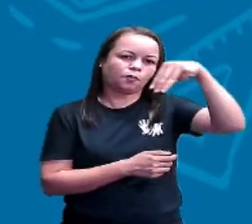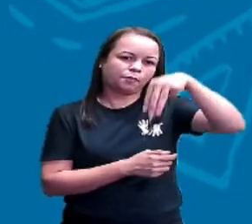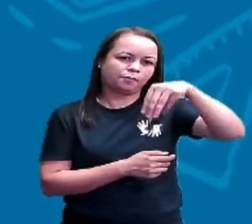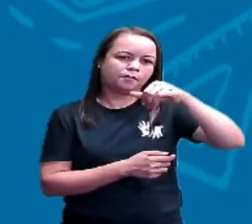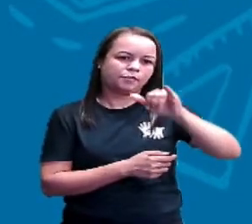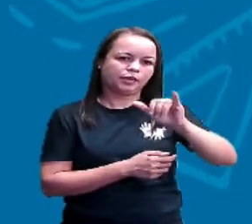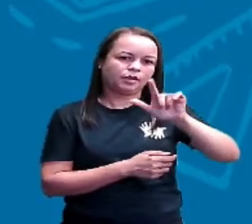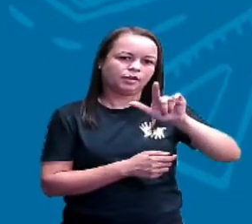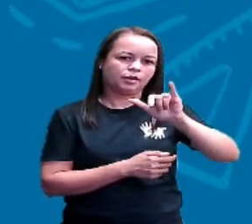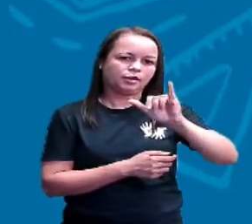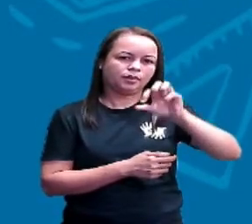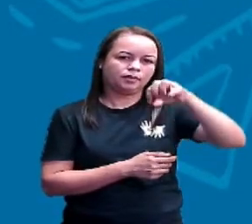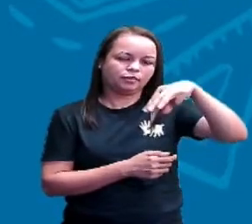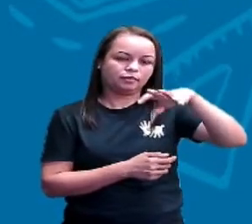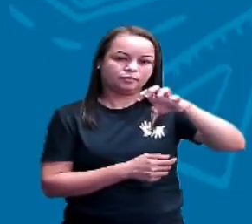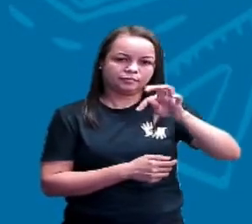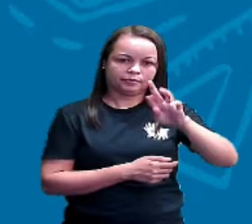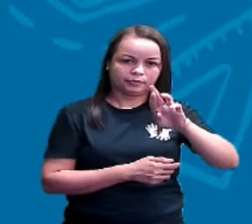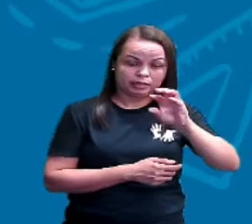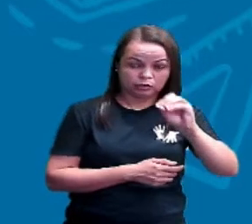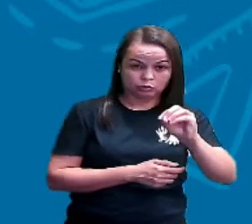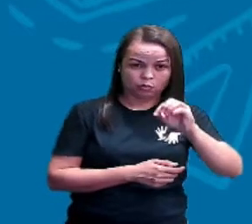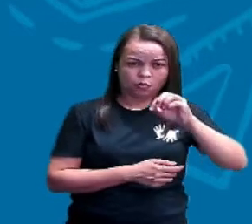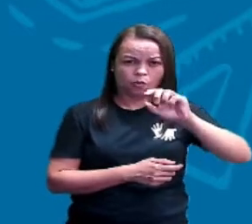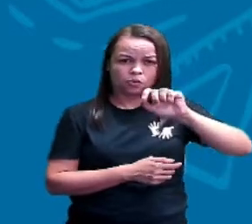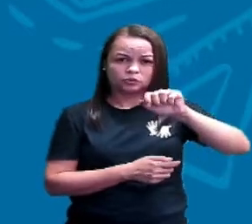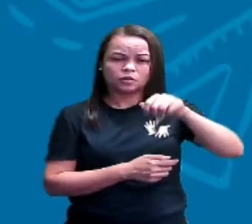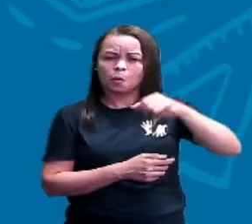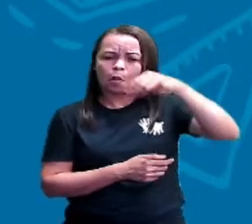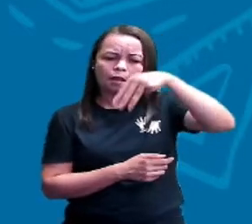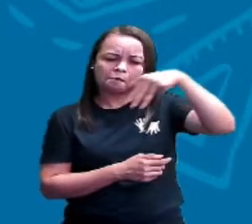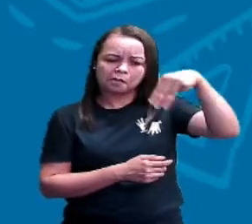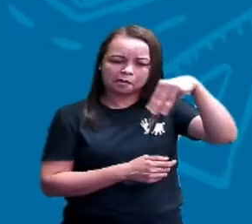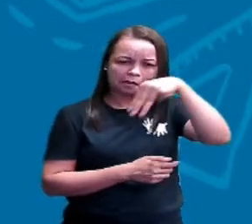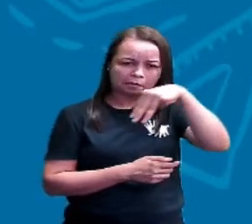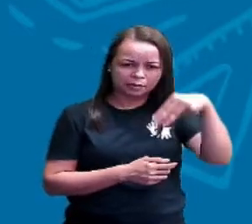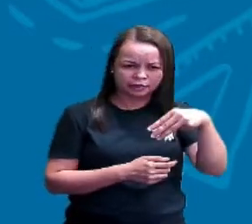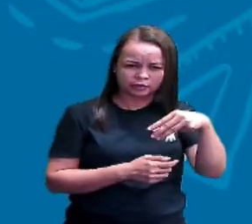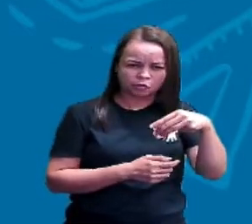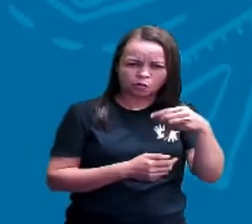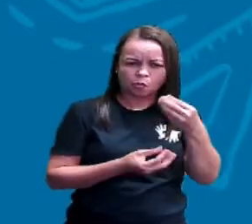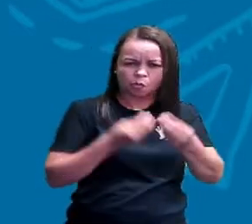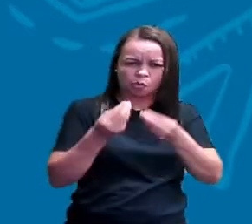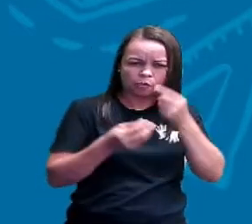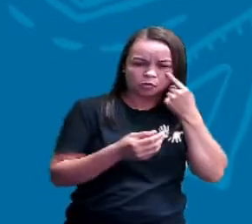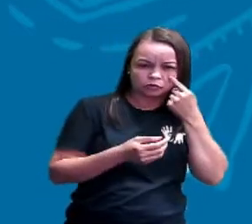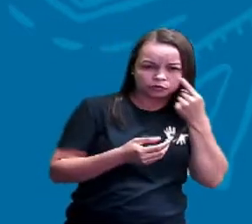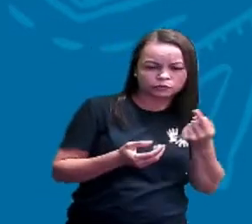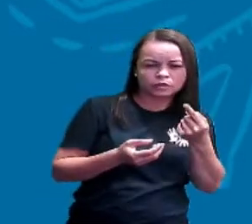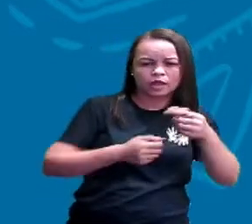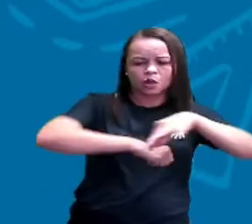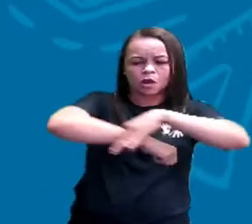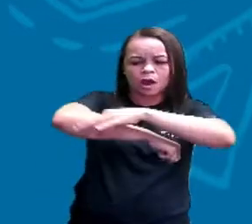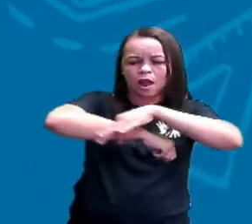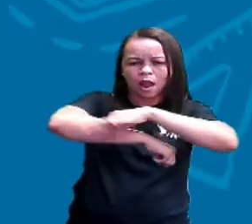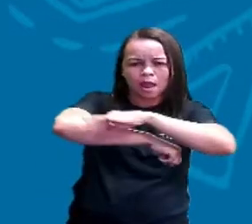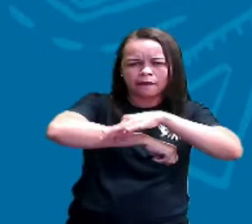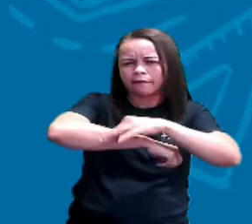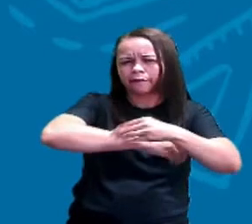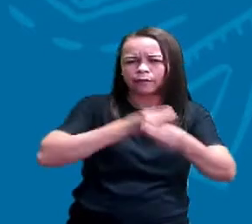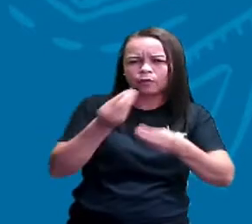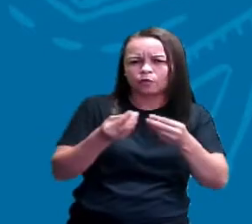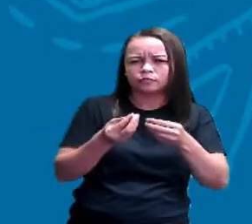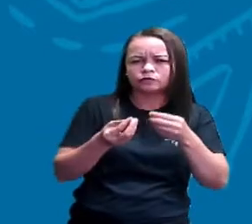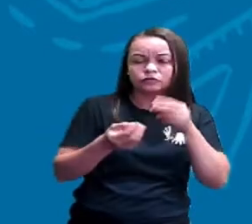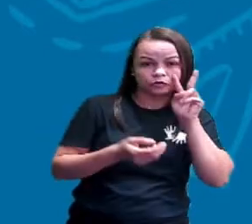que eu sei quanto é o milímetro olhando para a régua? Tá vendo esses tracinhos aí, bem